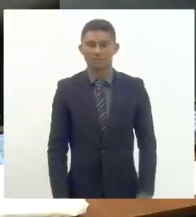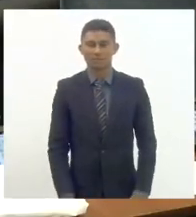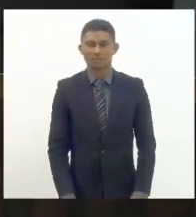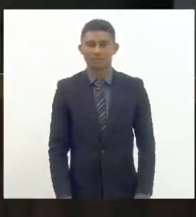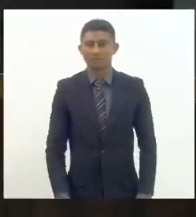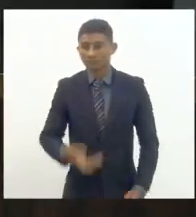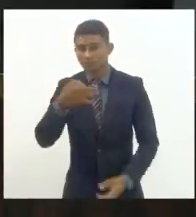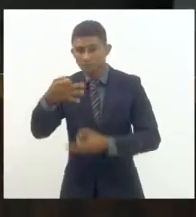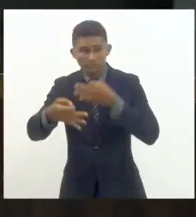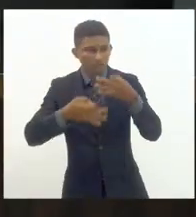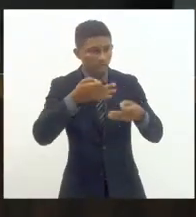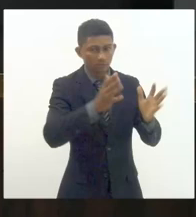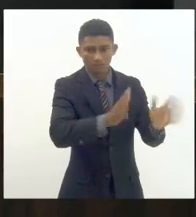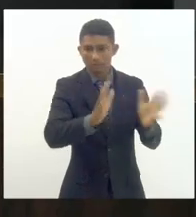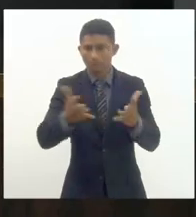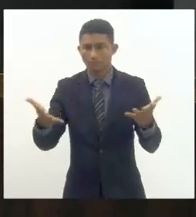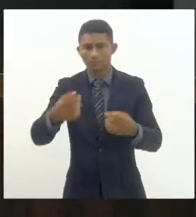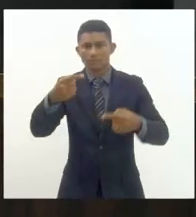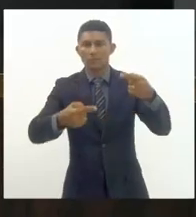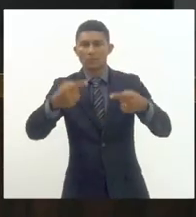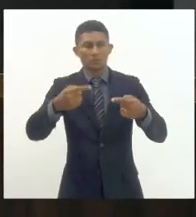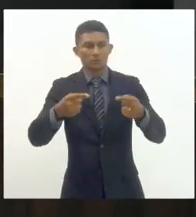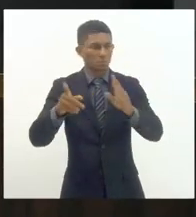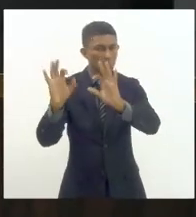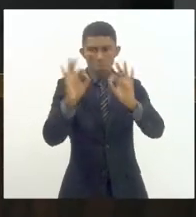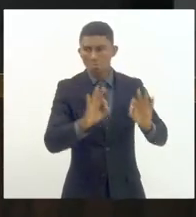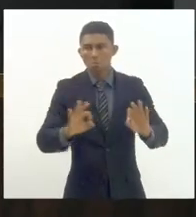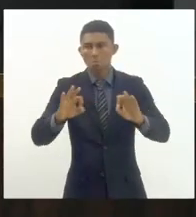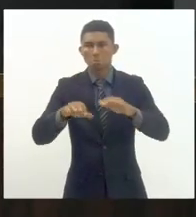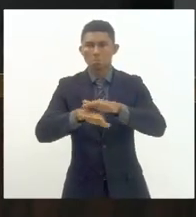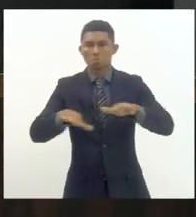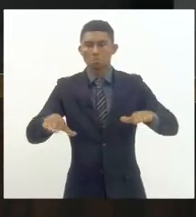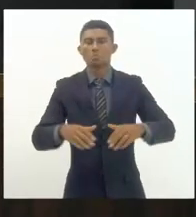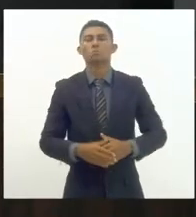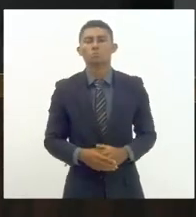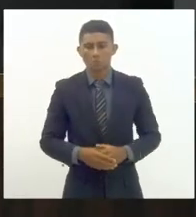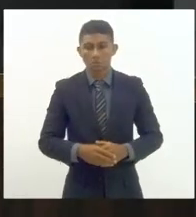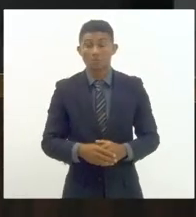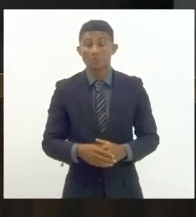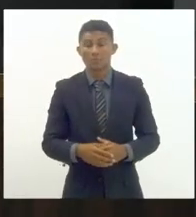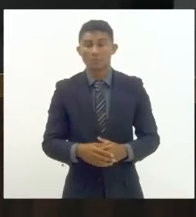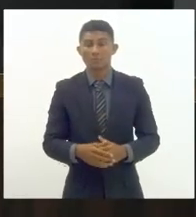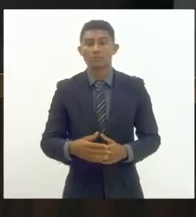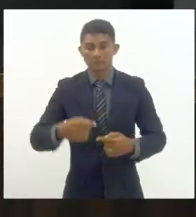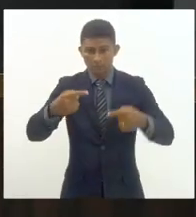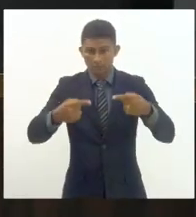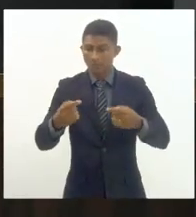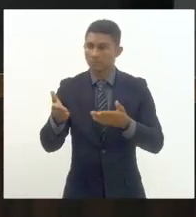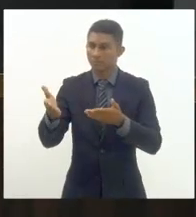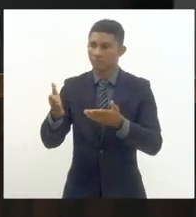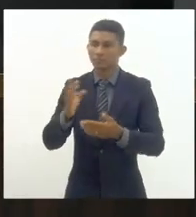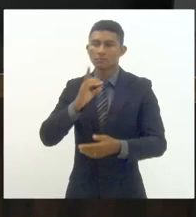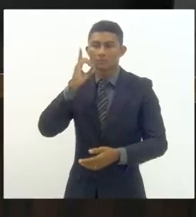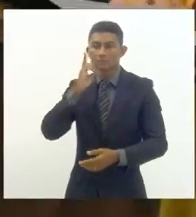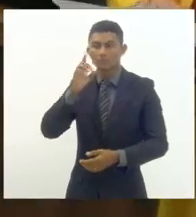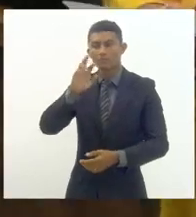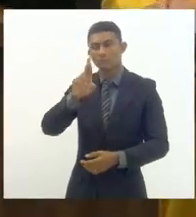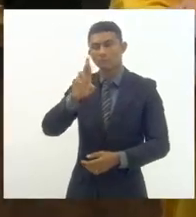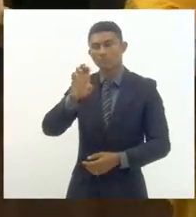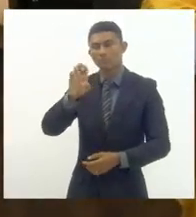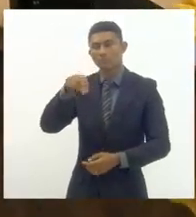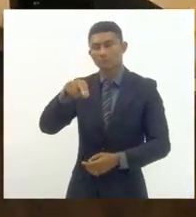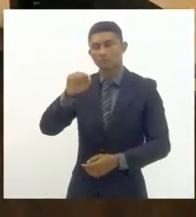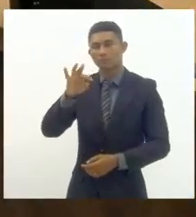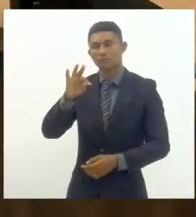Com os pareceres emitidos em discussão, não havendo ninguém queira discutir, encerrada a discussão. Para discutir, deputada Renata. Muito rápido,